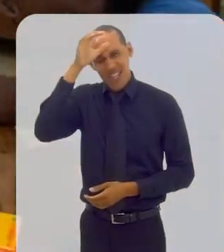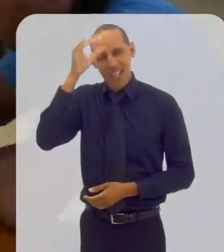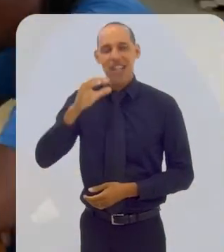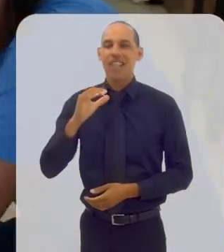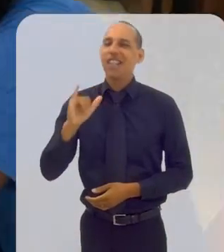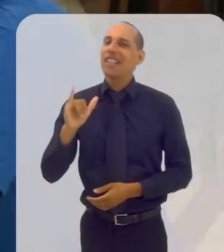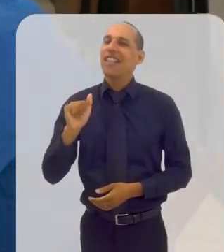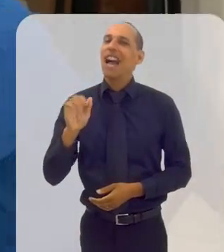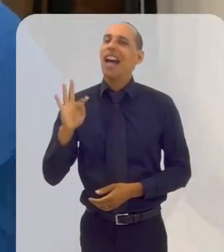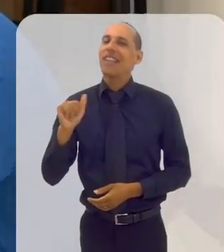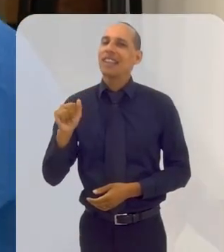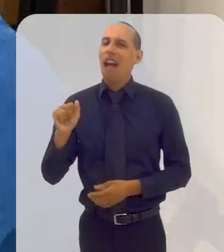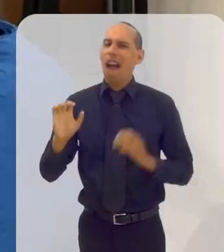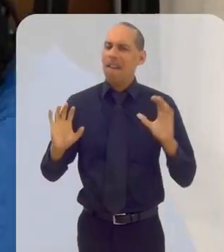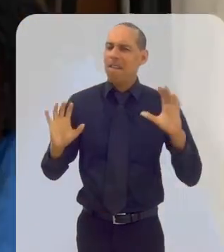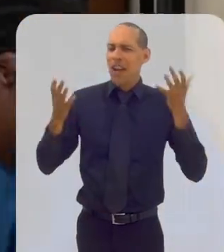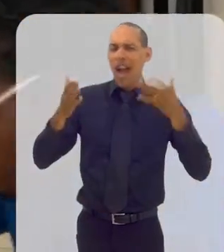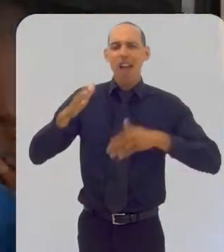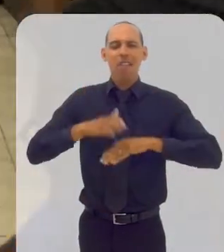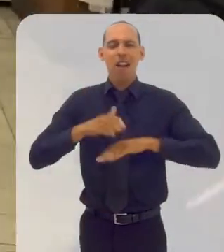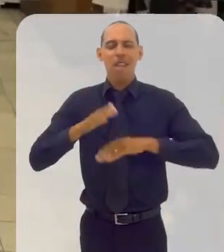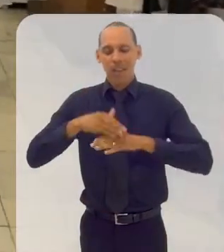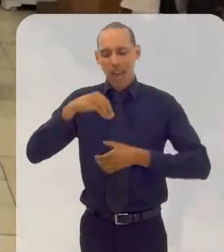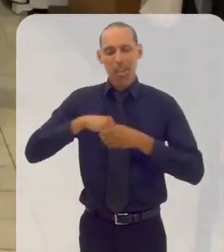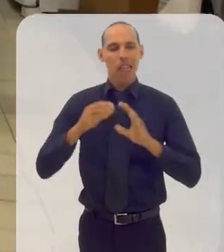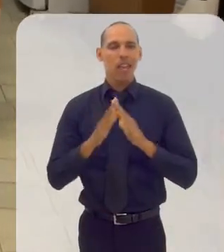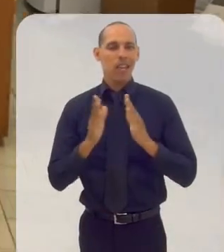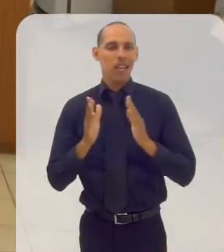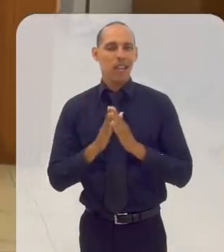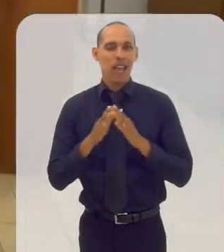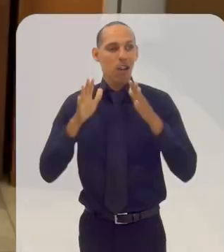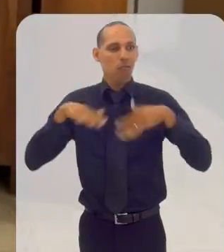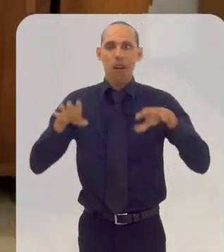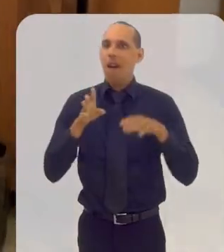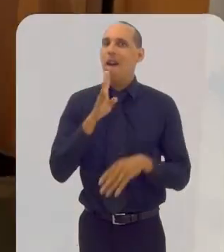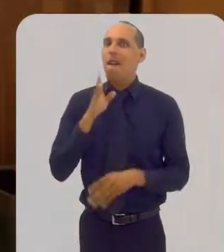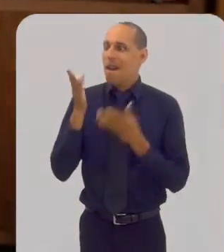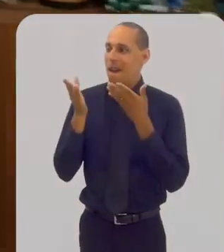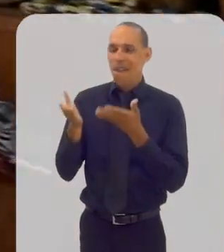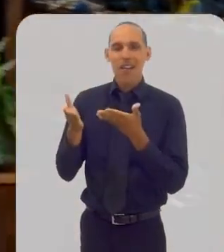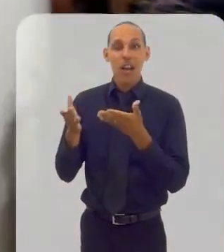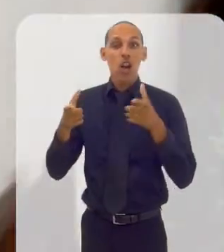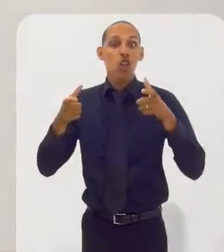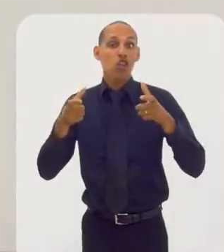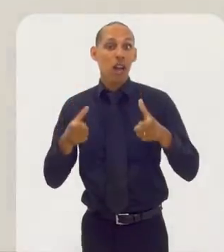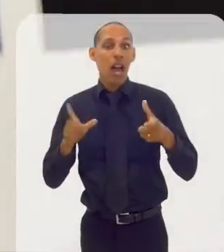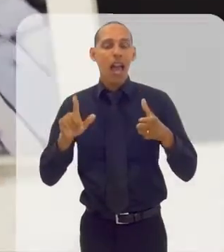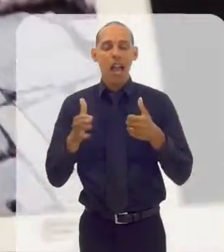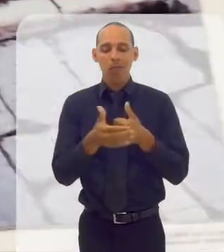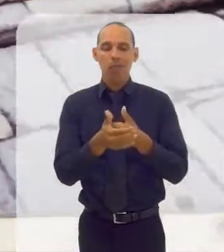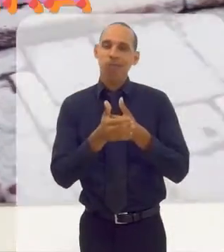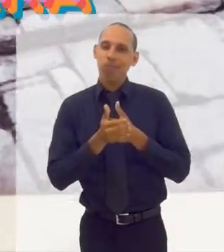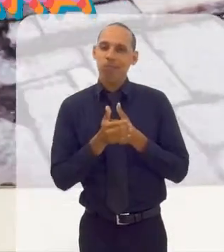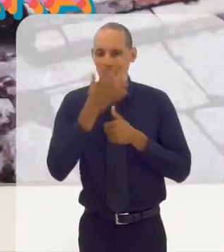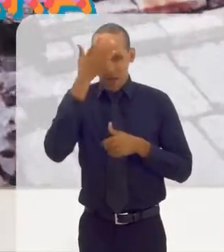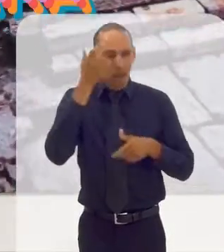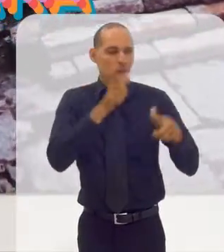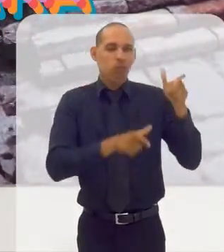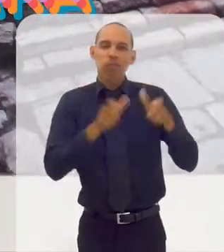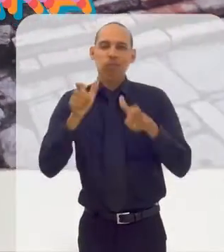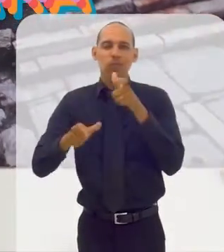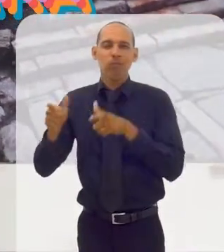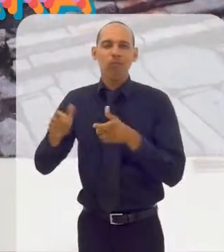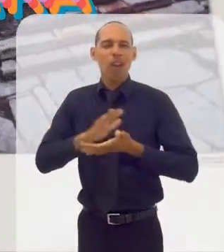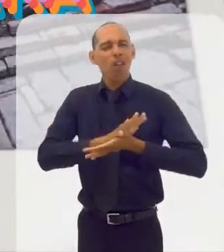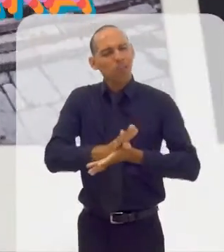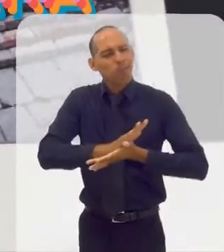ficou muito conhecida pelas festas que ela promovia na sua casa e por ser, na sua casa, um espaço de acolhimento